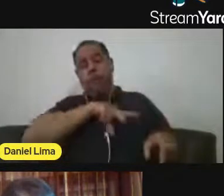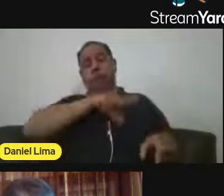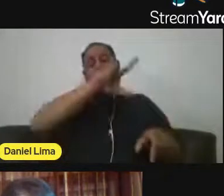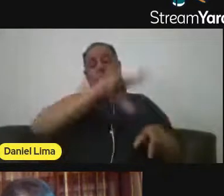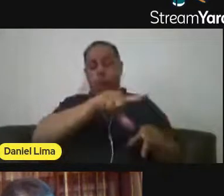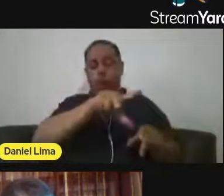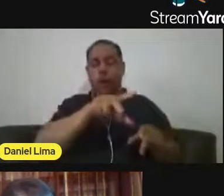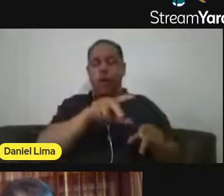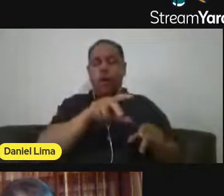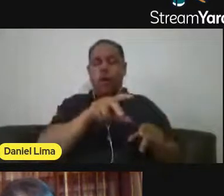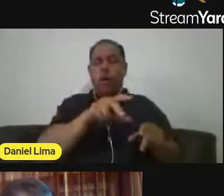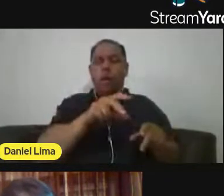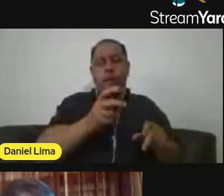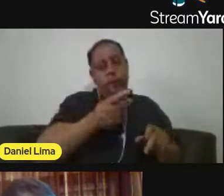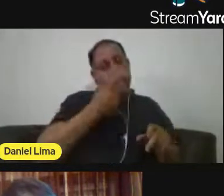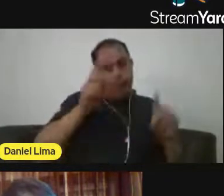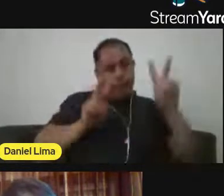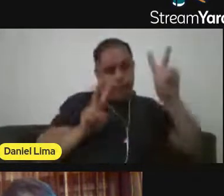diz ele, vou citar: